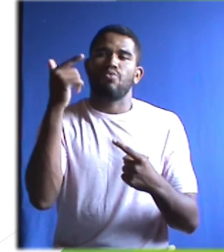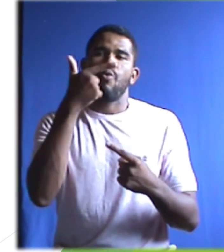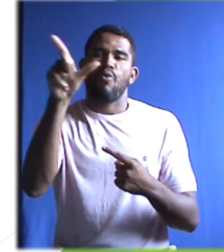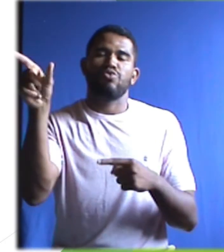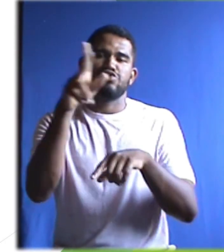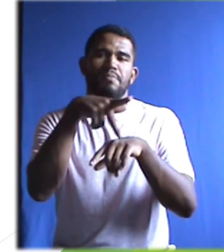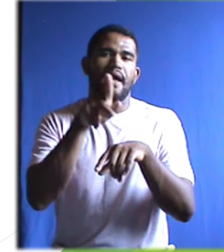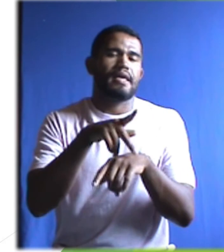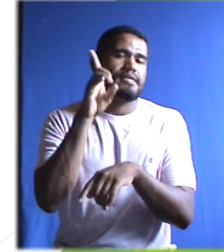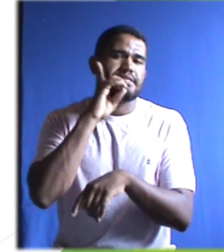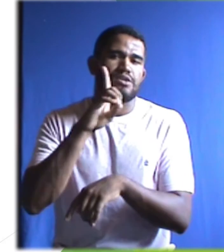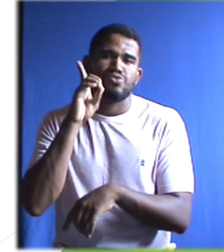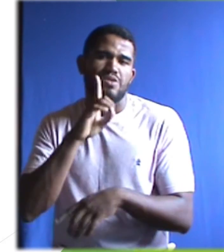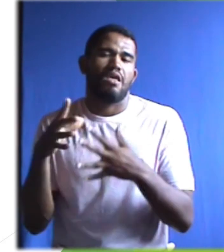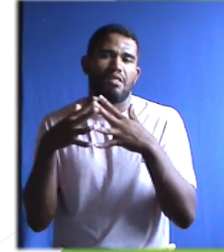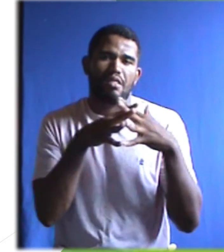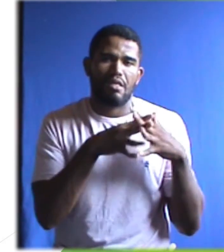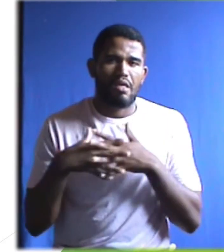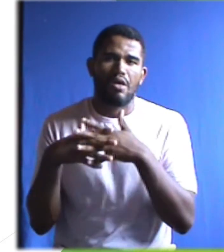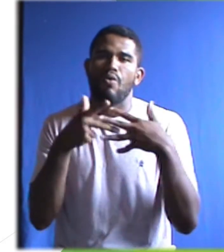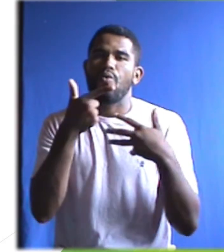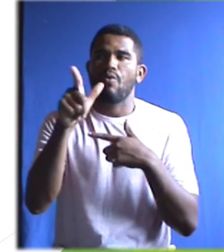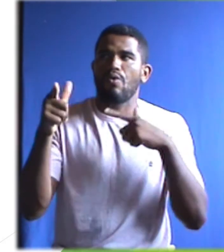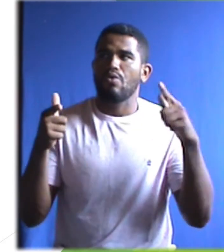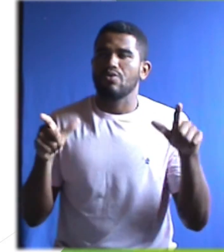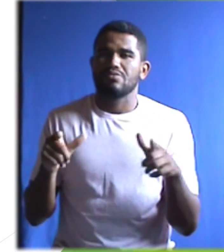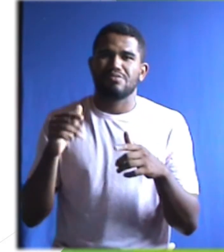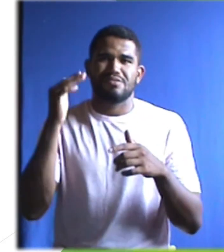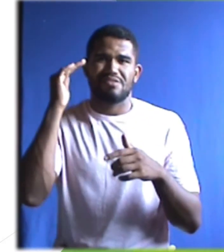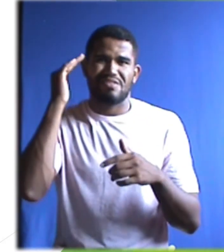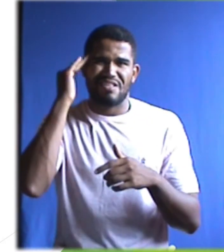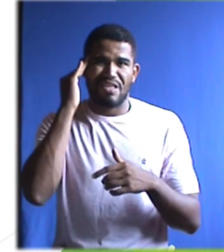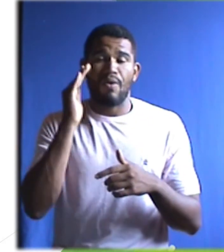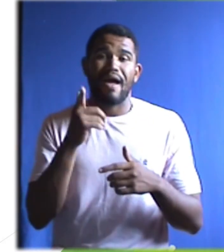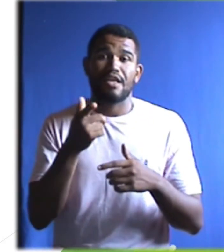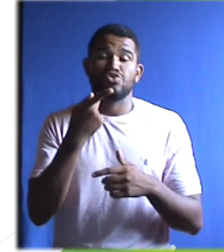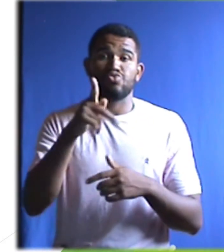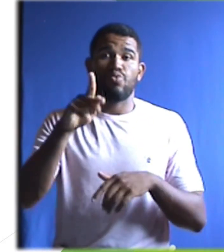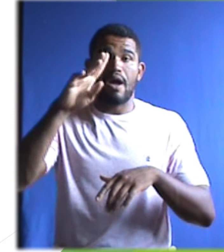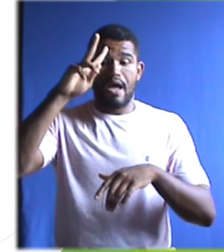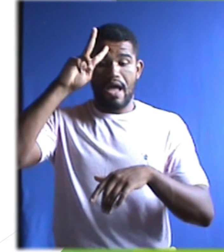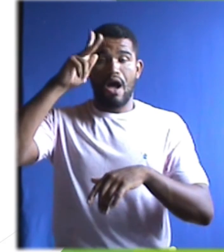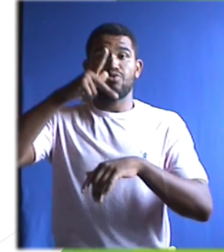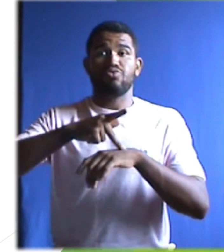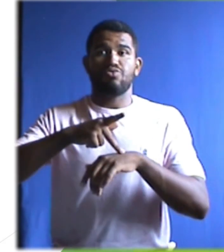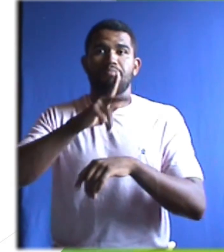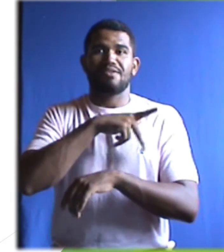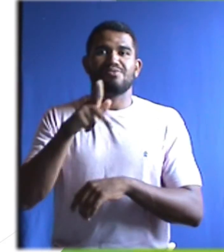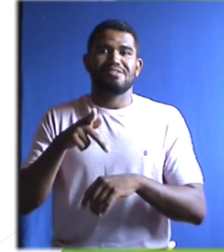Europa, não sei aonde, o que é bom para aquele país é bom para o nosso também, e aí passar por cima de você, da sua autonomia